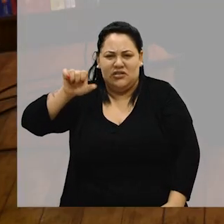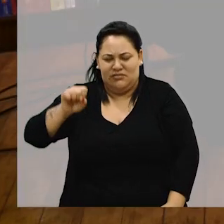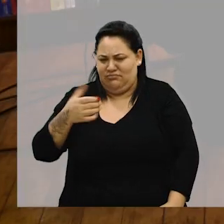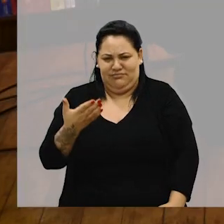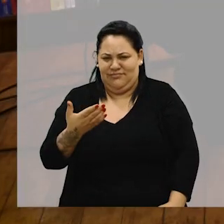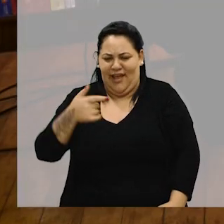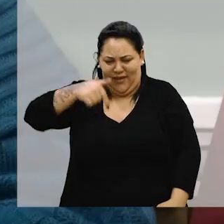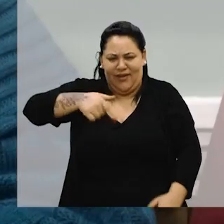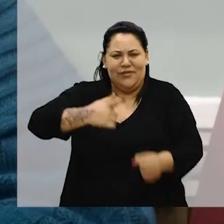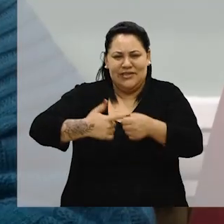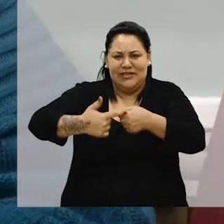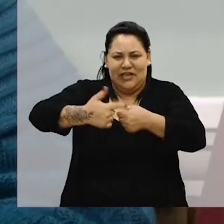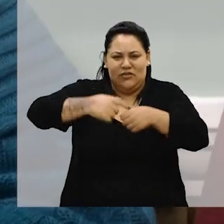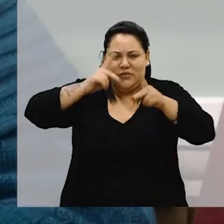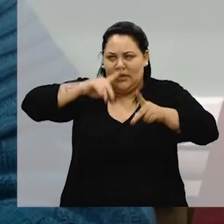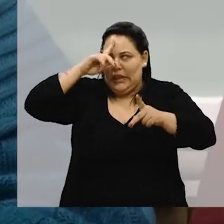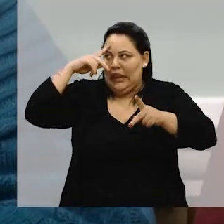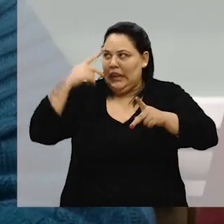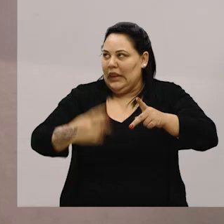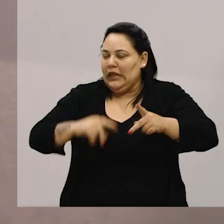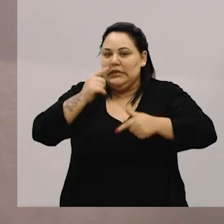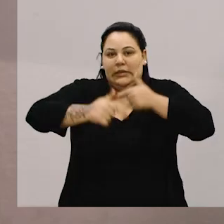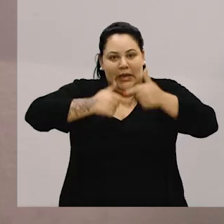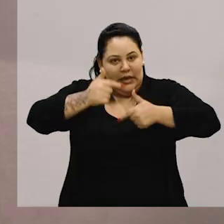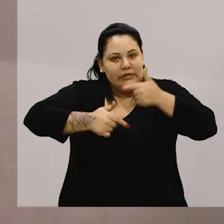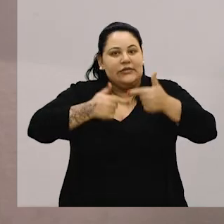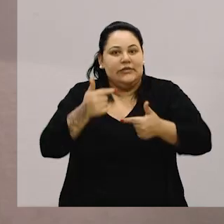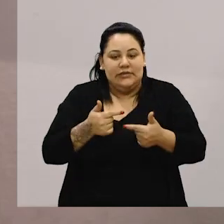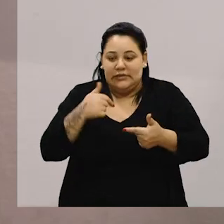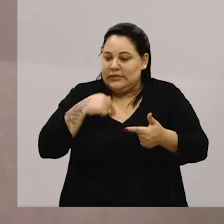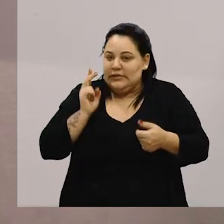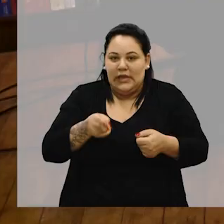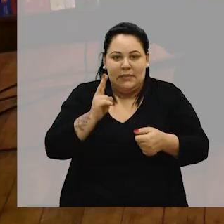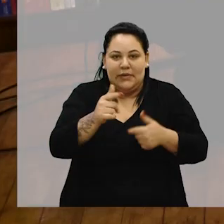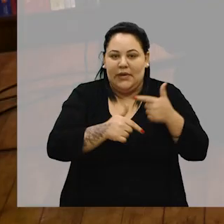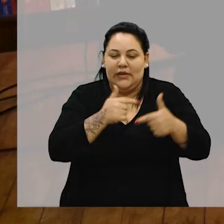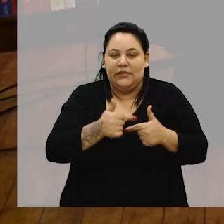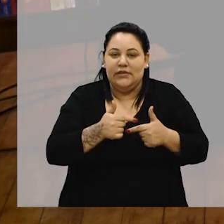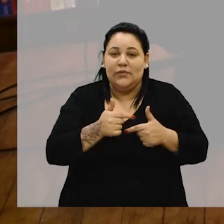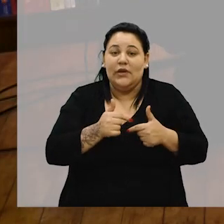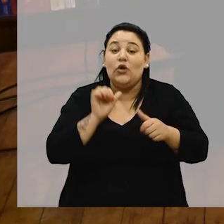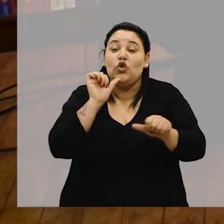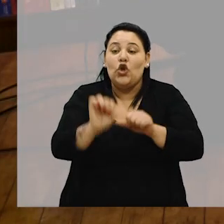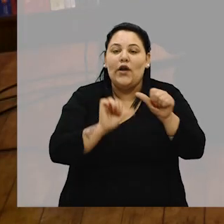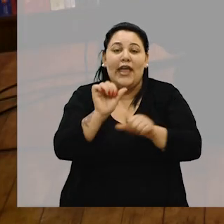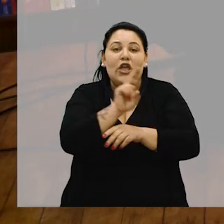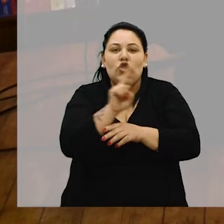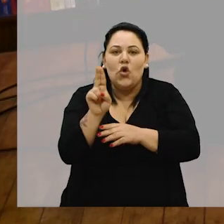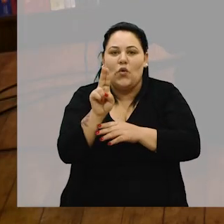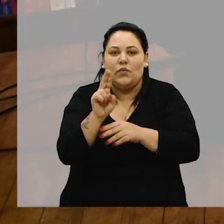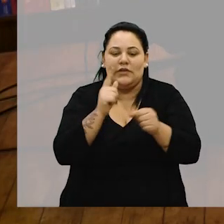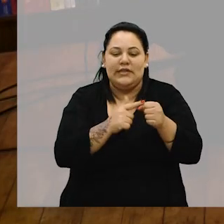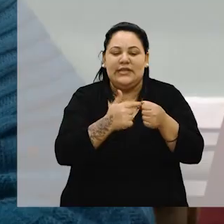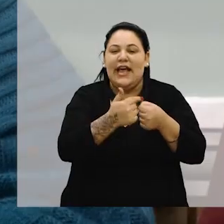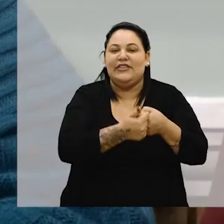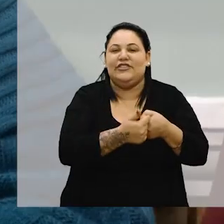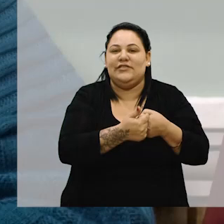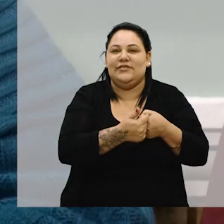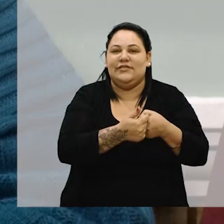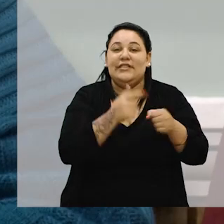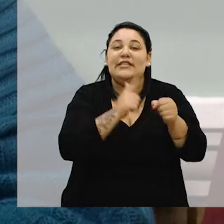de gente trabalhadora. Aqui a gente trabalha, sempre, cada vez mais. Então eu troquei o nome da cidade. A cidade passou a